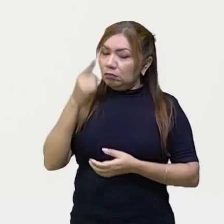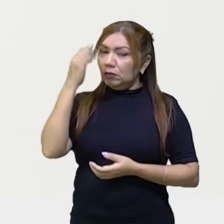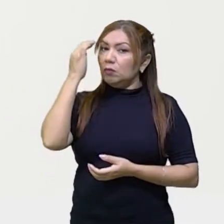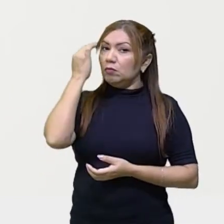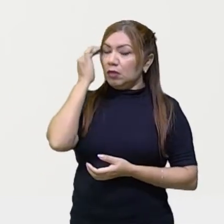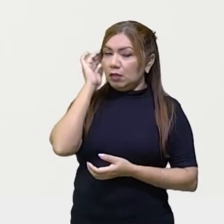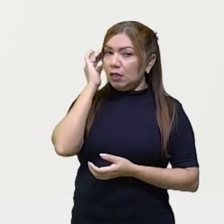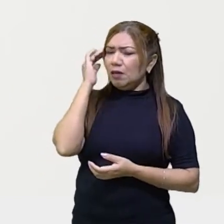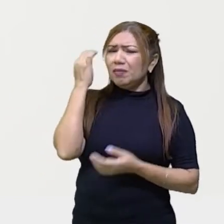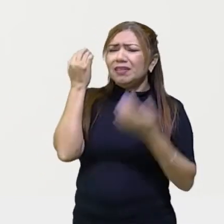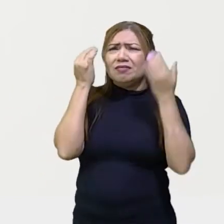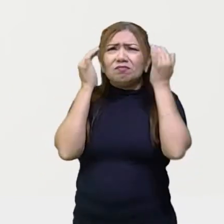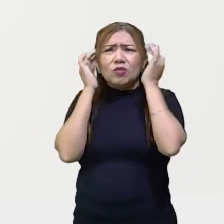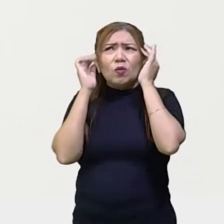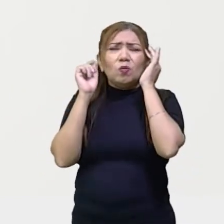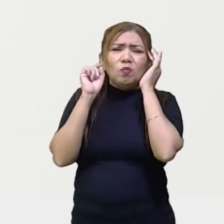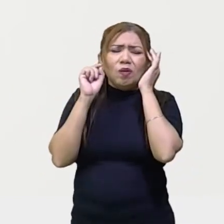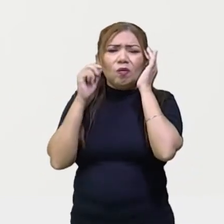ideia